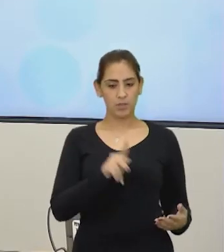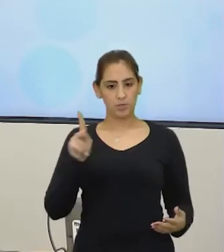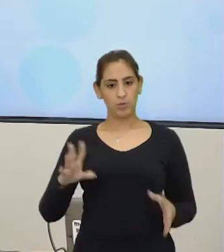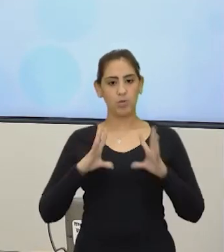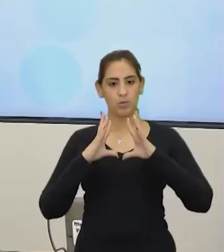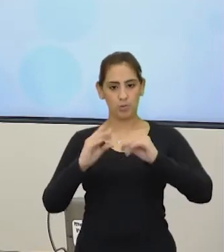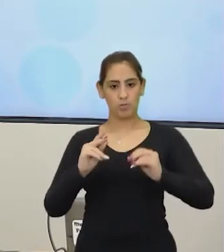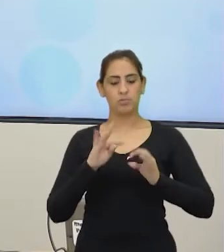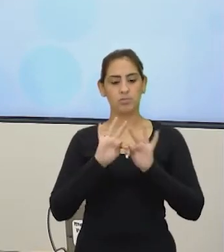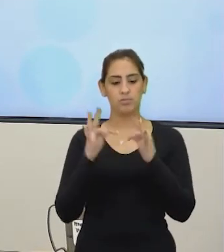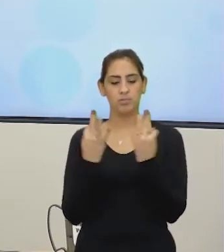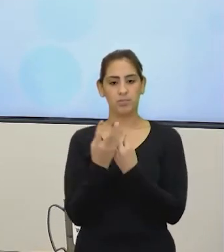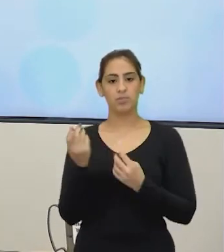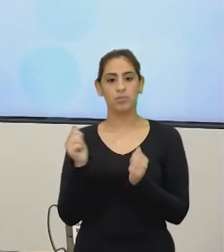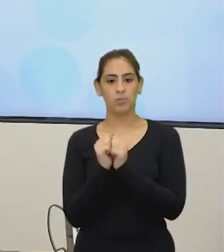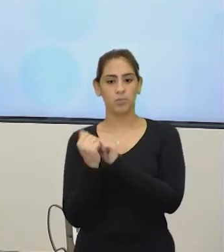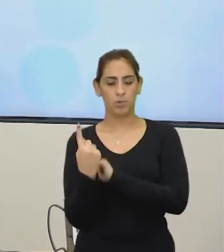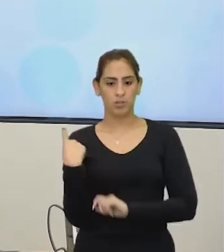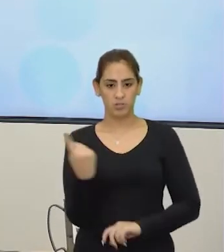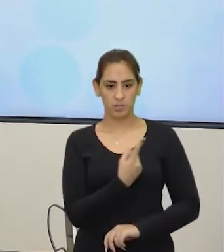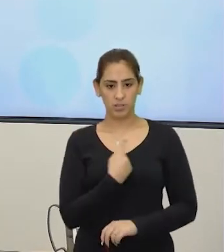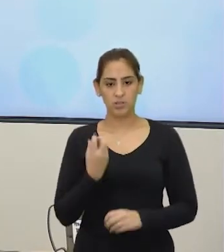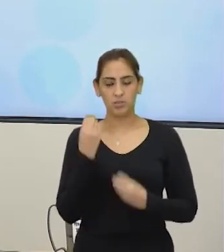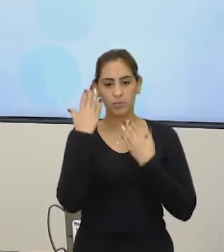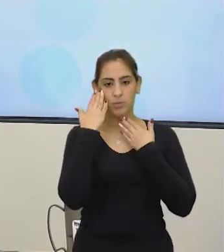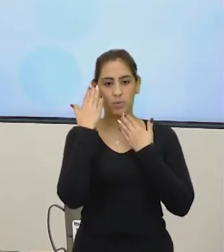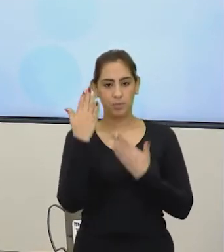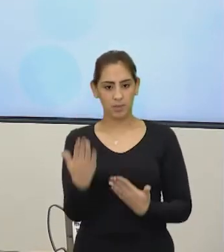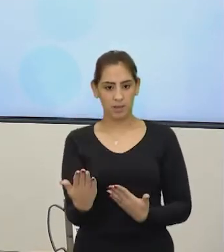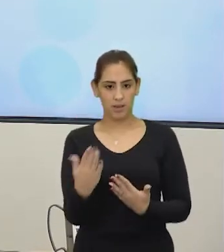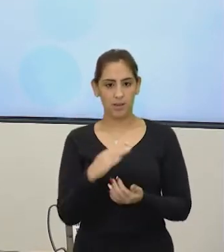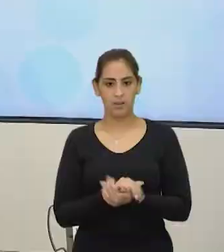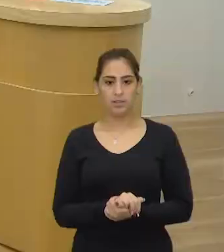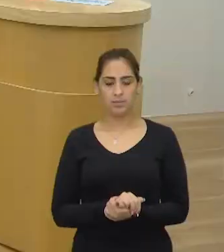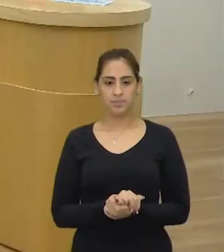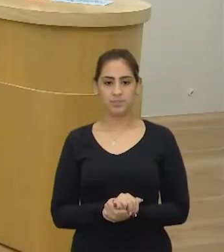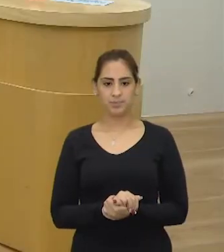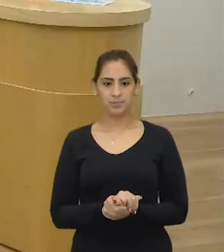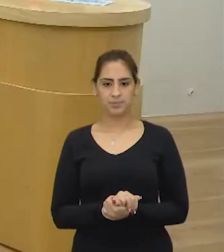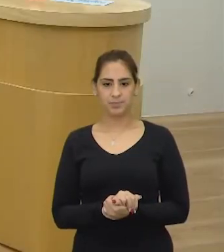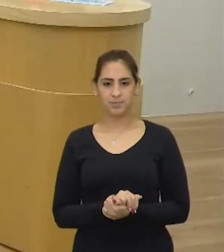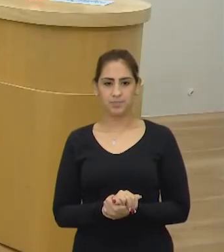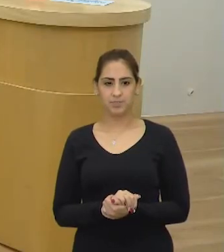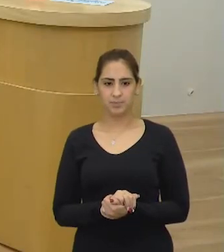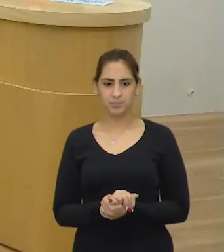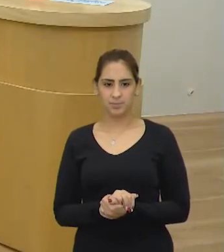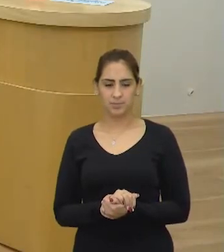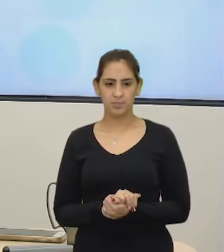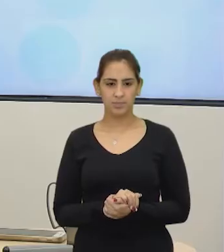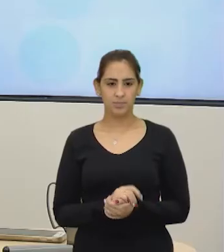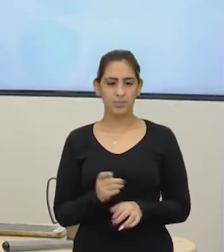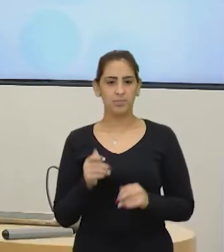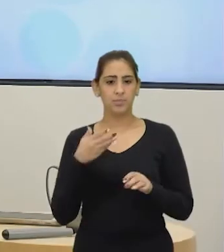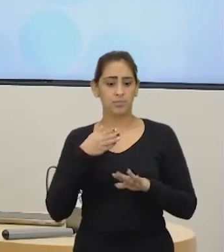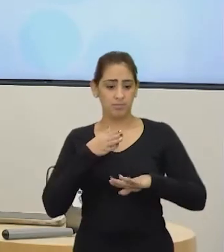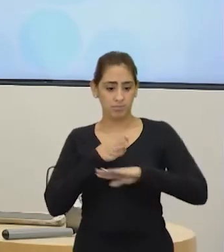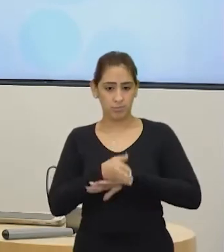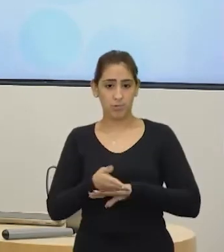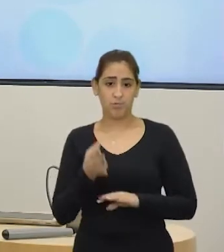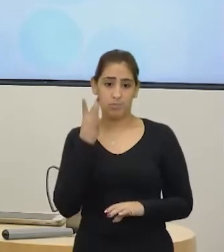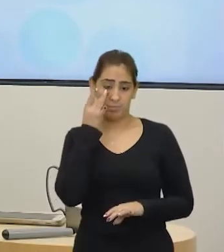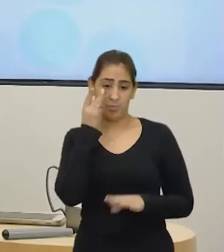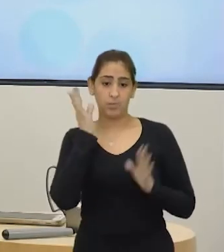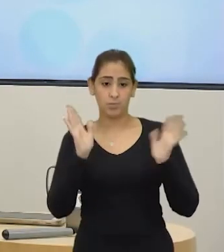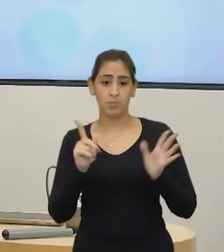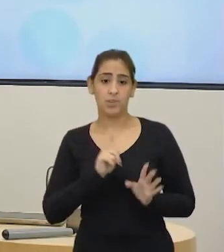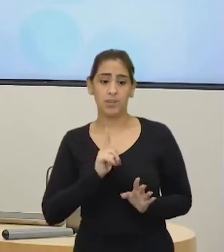todos que estão aí ligados com a gente. Obrigado por estarem conosco, né? Sempre Exato, bom. Muito bom. A gente sabe que a aula já retornou presencial, mas aí tem